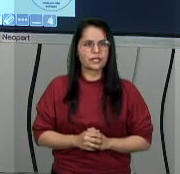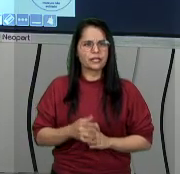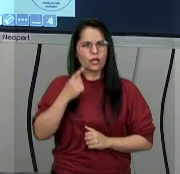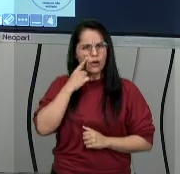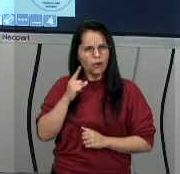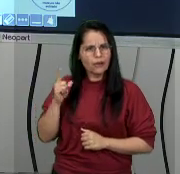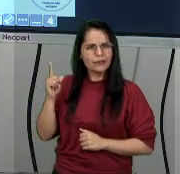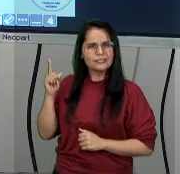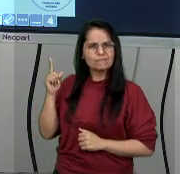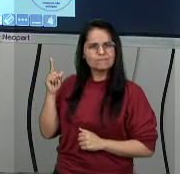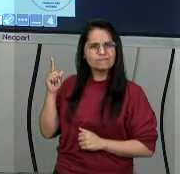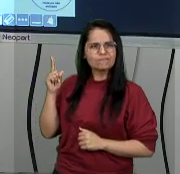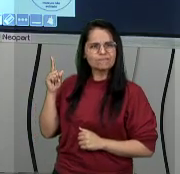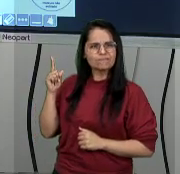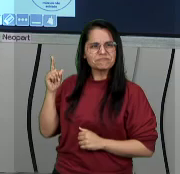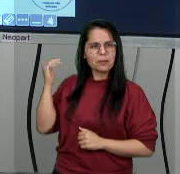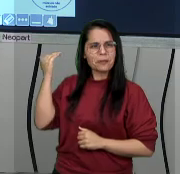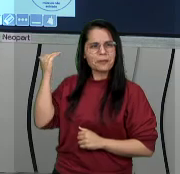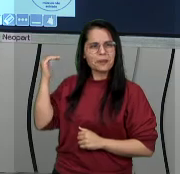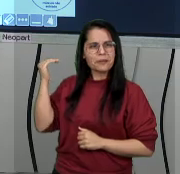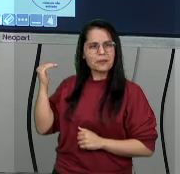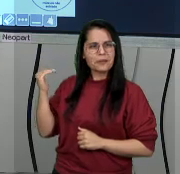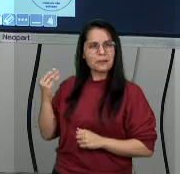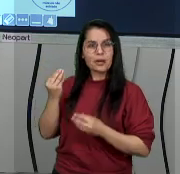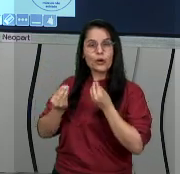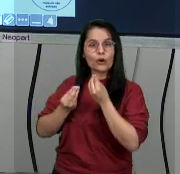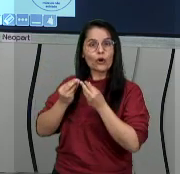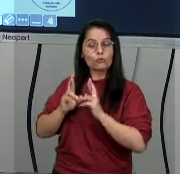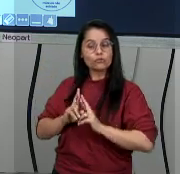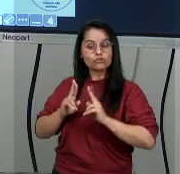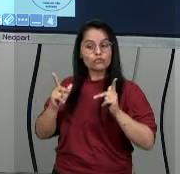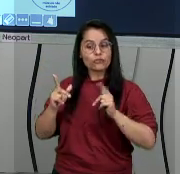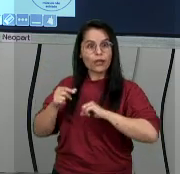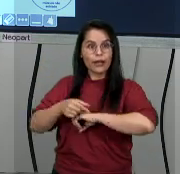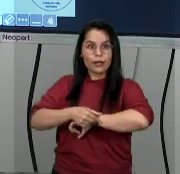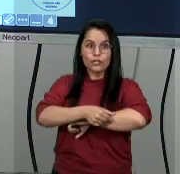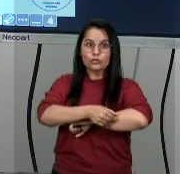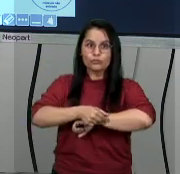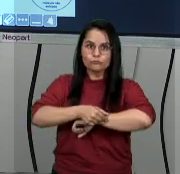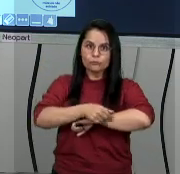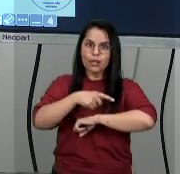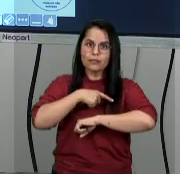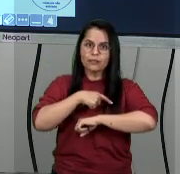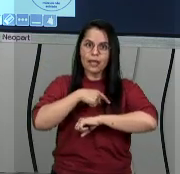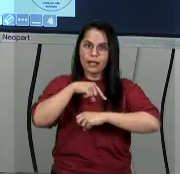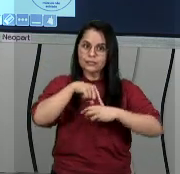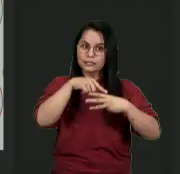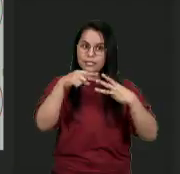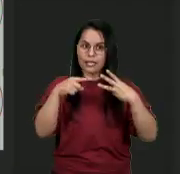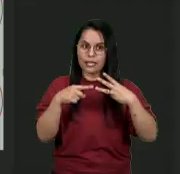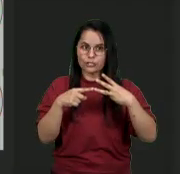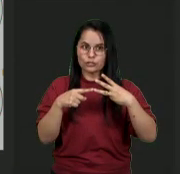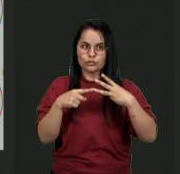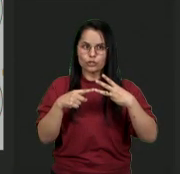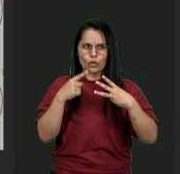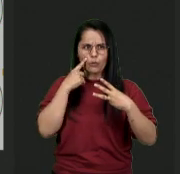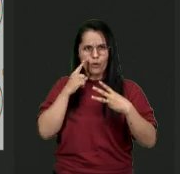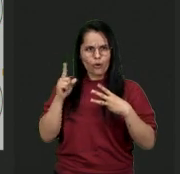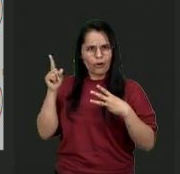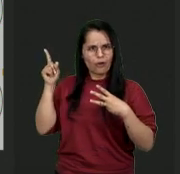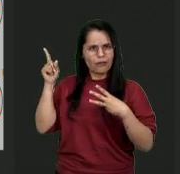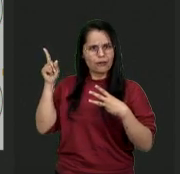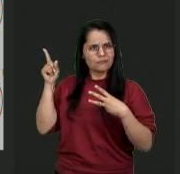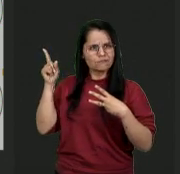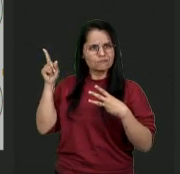Os músculos. Então, os músculos, eles são diferentes e a gente tem 3 tipos de